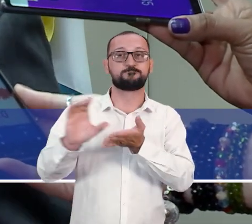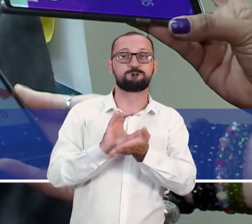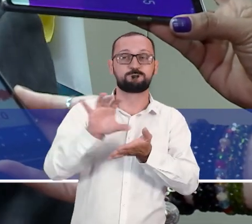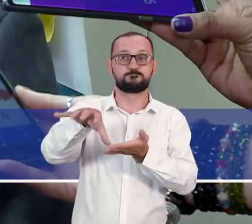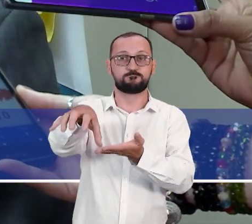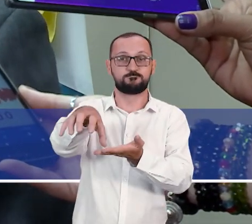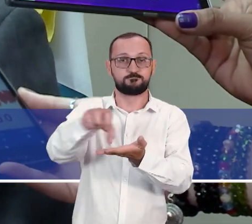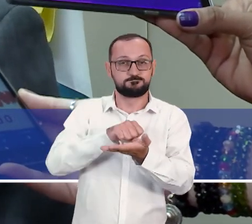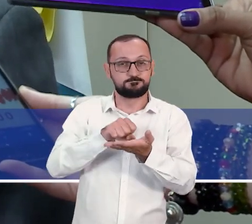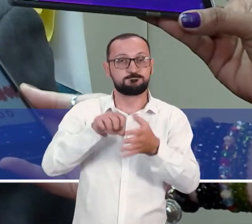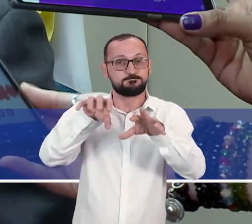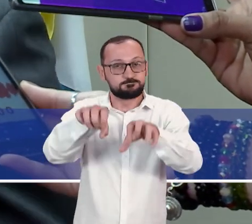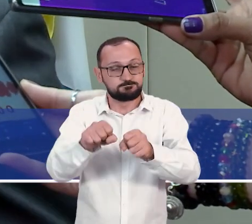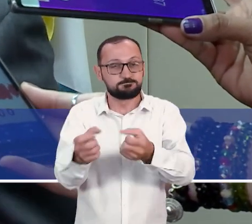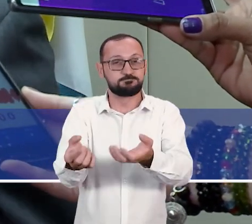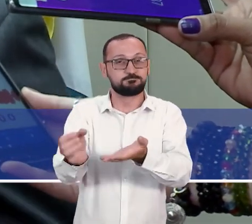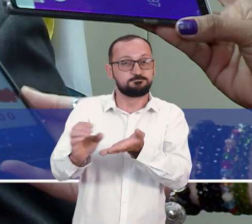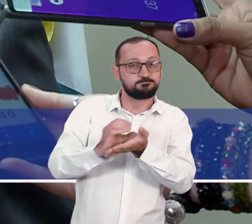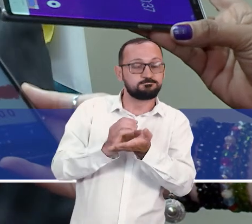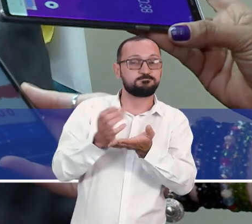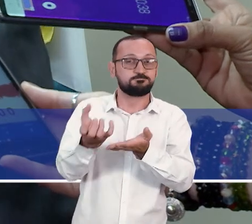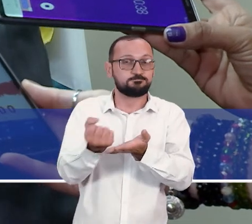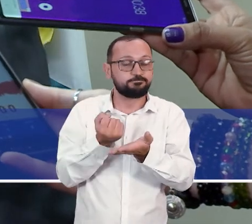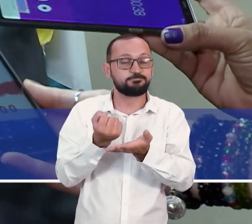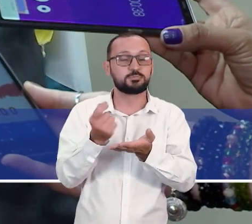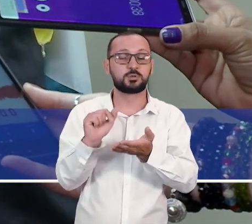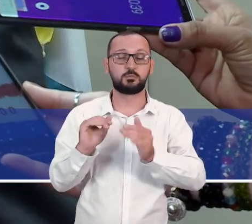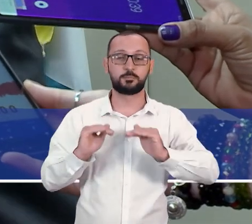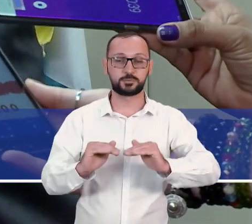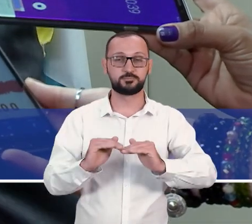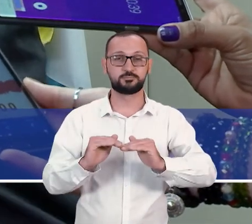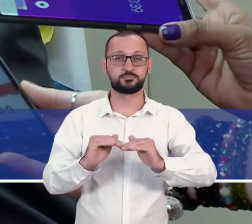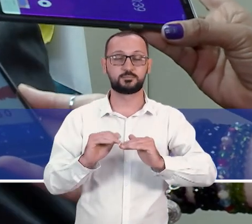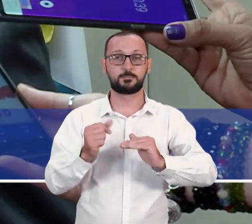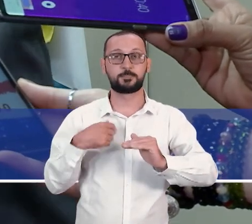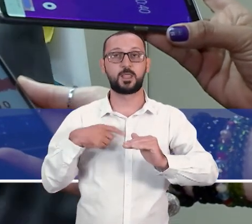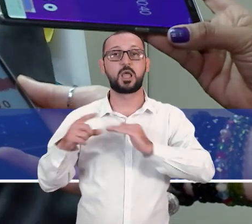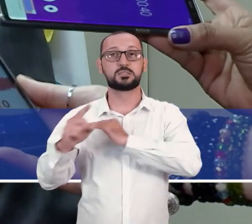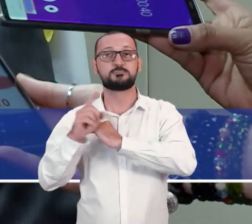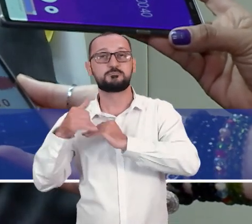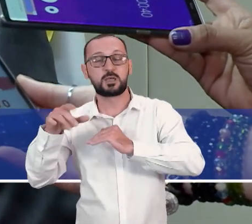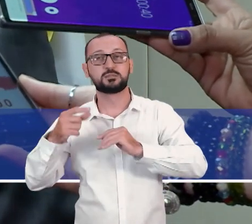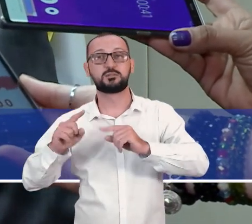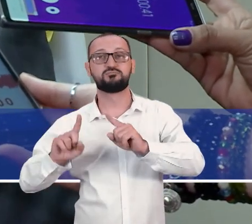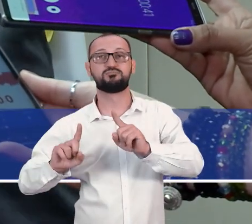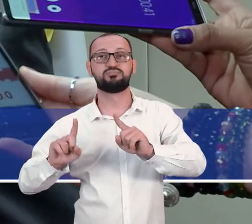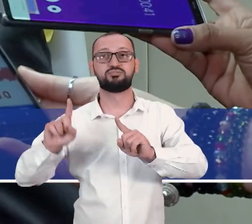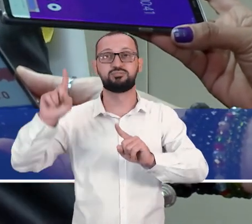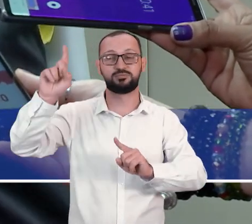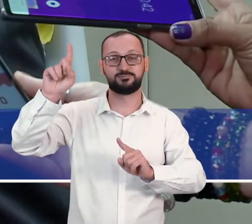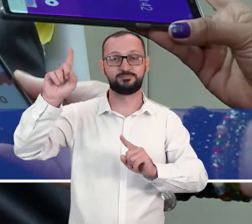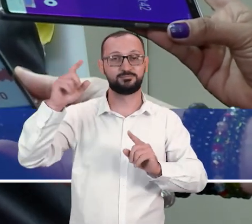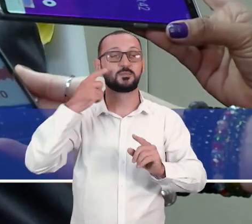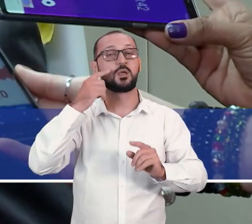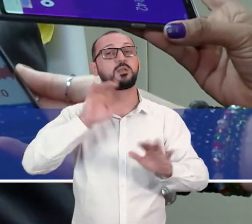da receita do Estado e dos poderes de maneira geral e com uma crescente demanda de serviços.